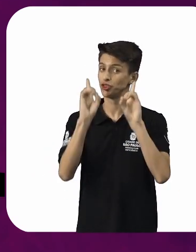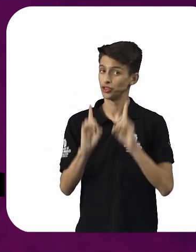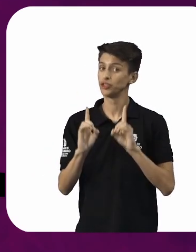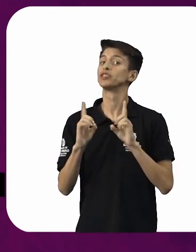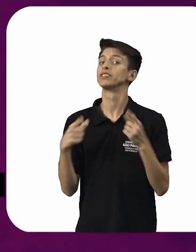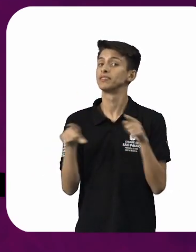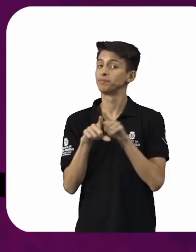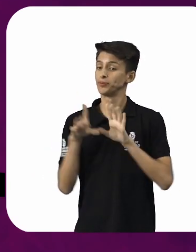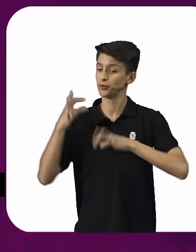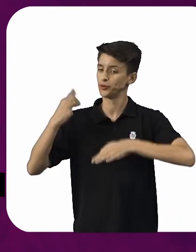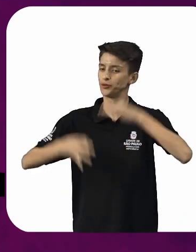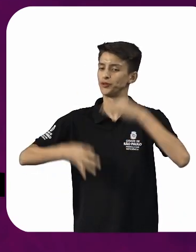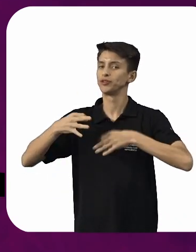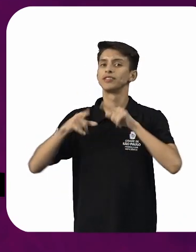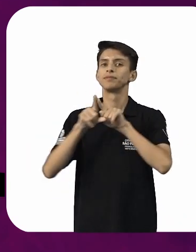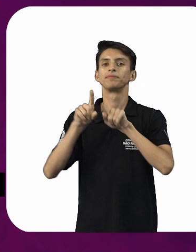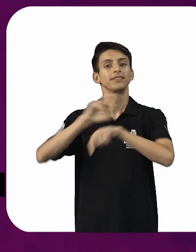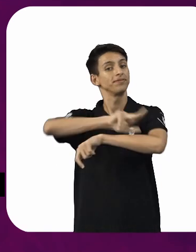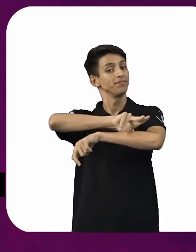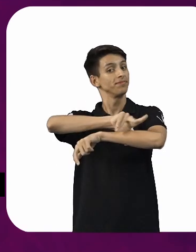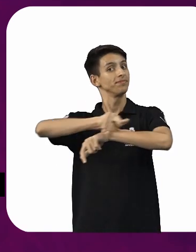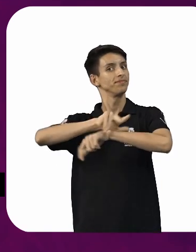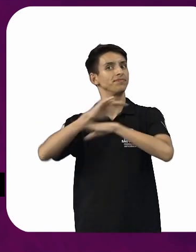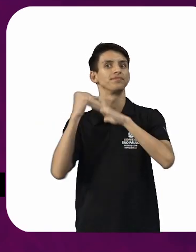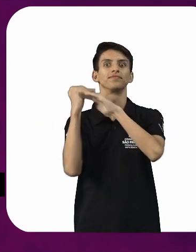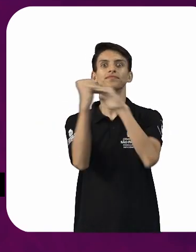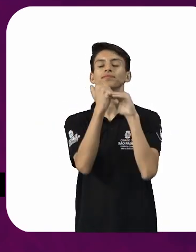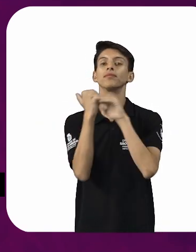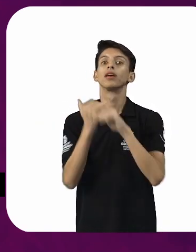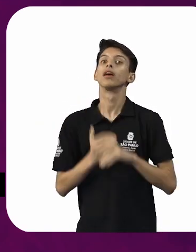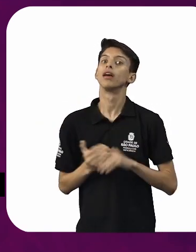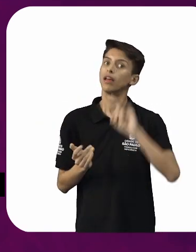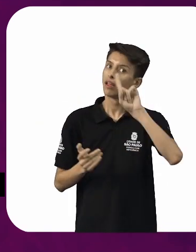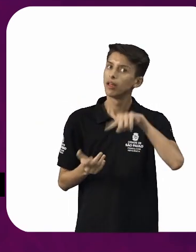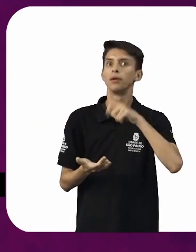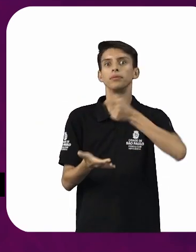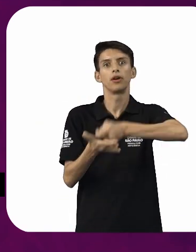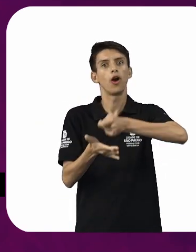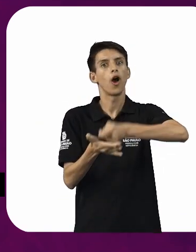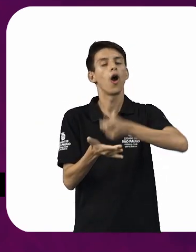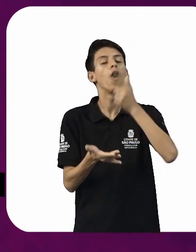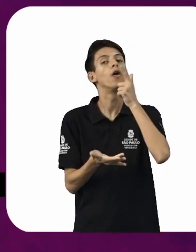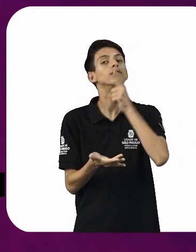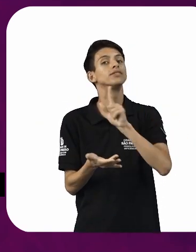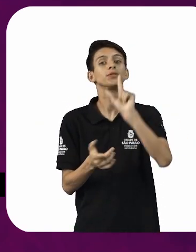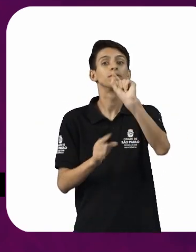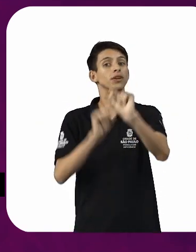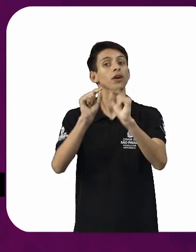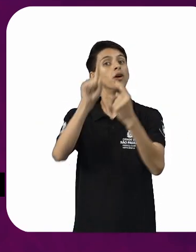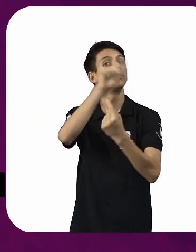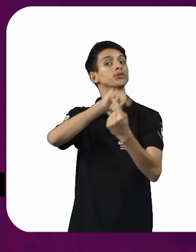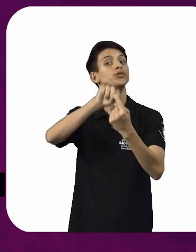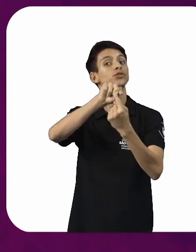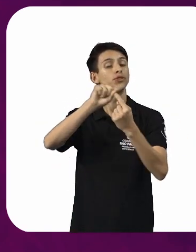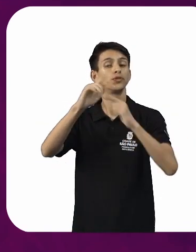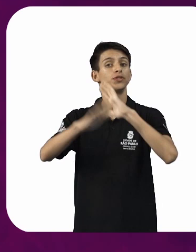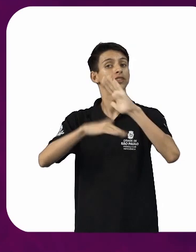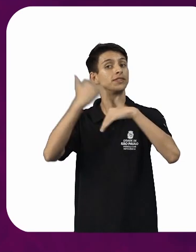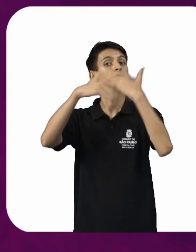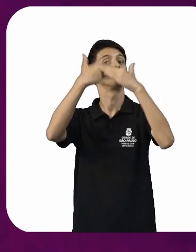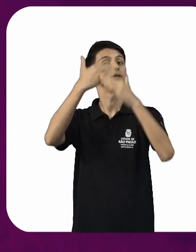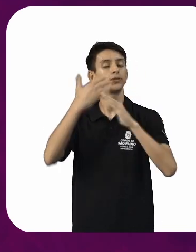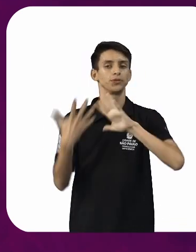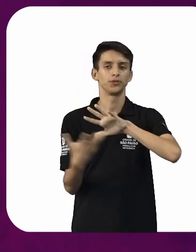Judiciário pela Equidade Racial e acredita que é seu dever contribuir para o alcance dos Objetivos do Desenvolvimento